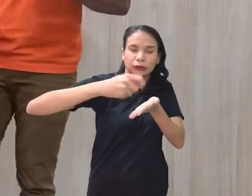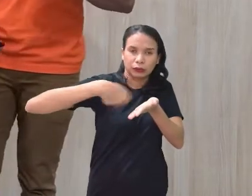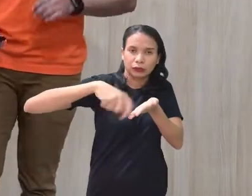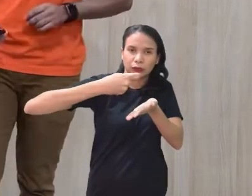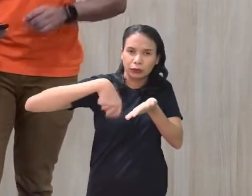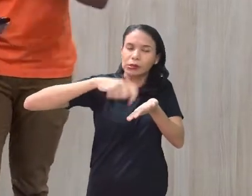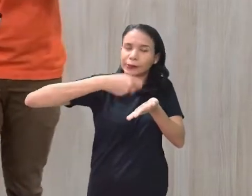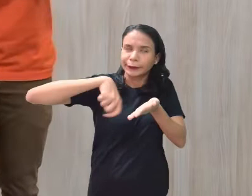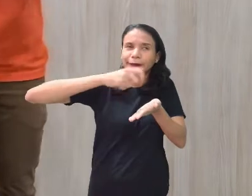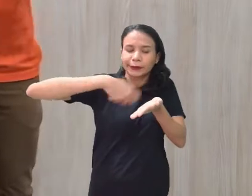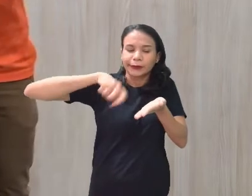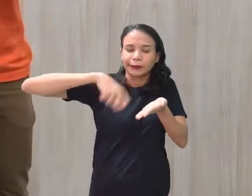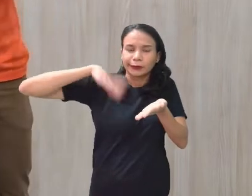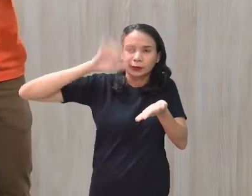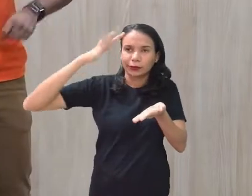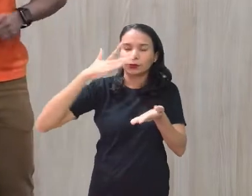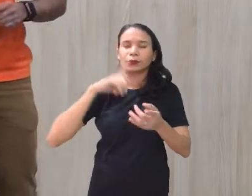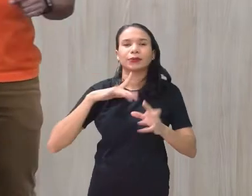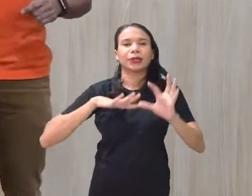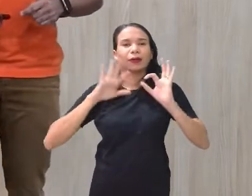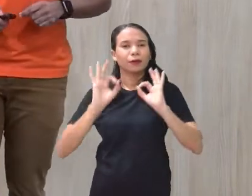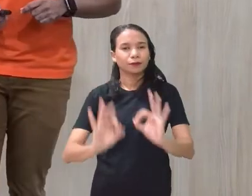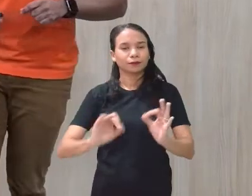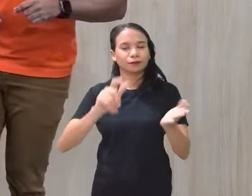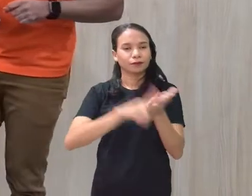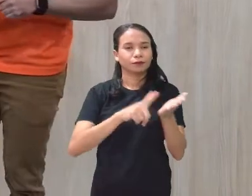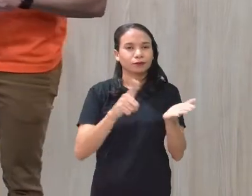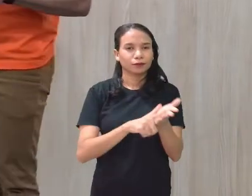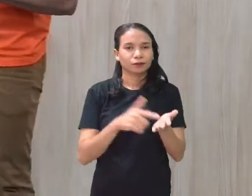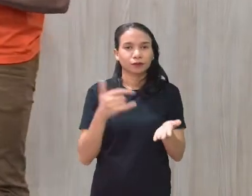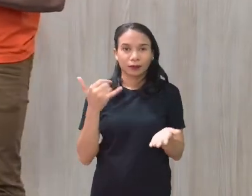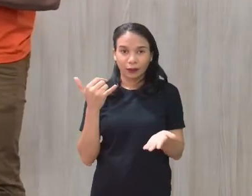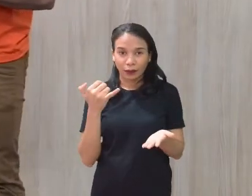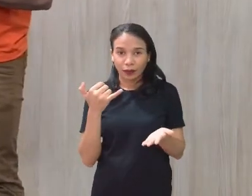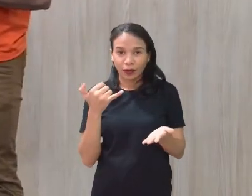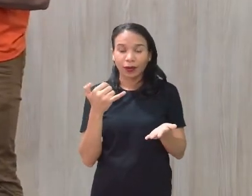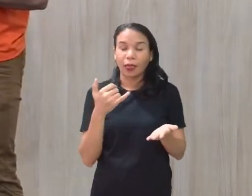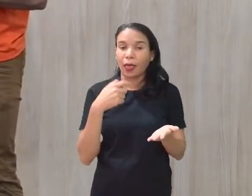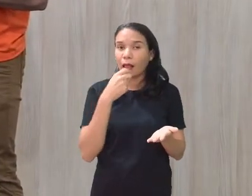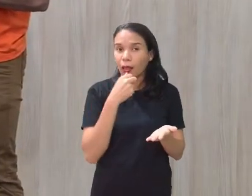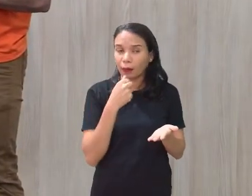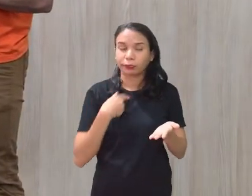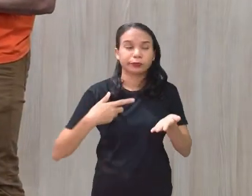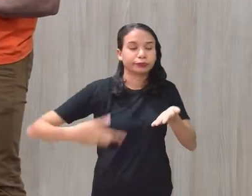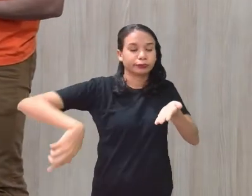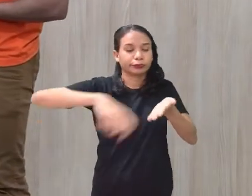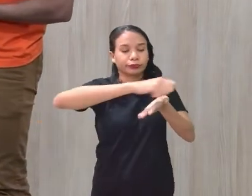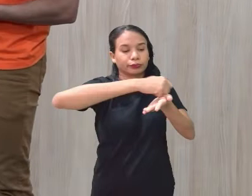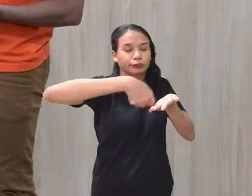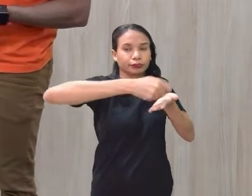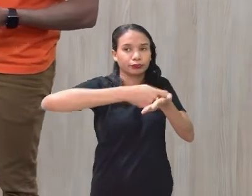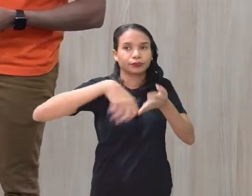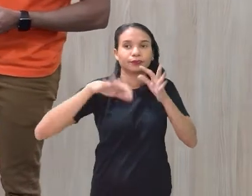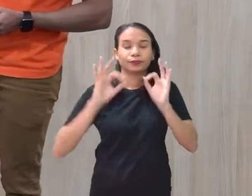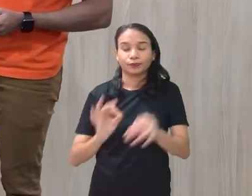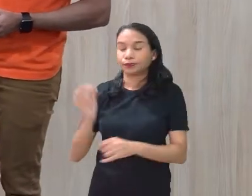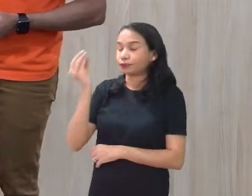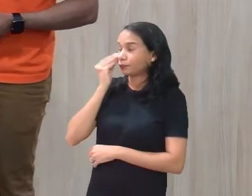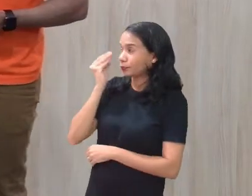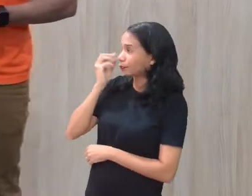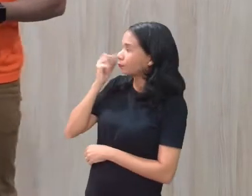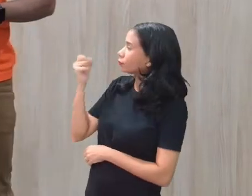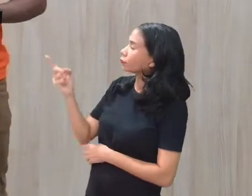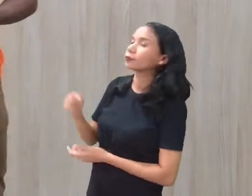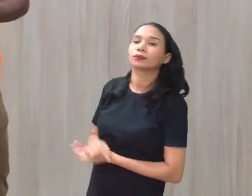pela munheca, tá? Com papel e caneta e lápis na mão, certo? Então observa o seguinte